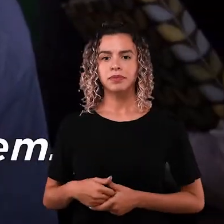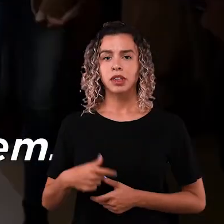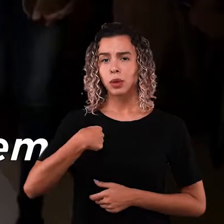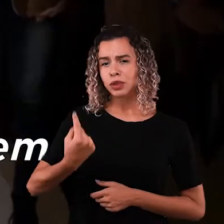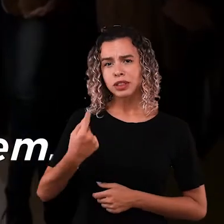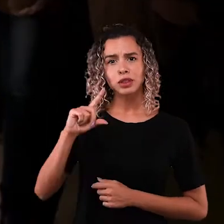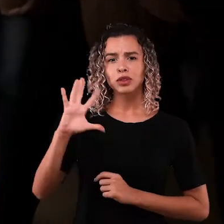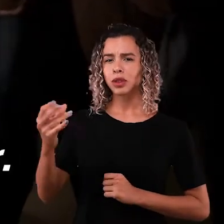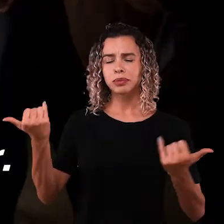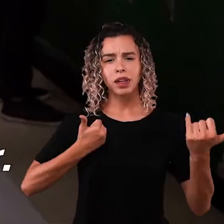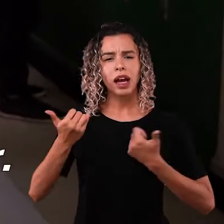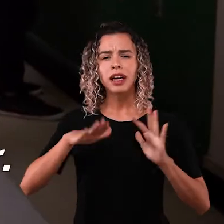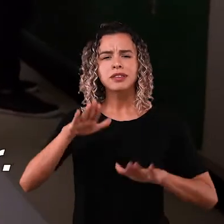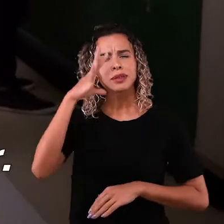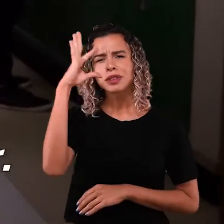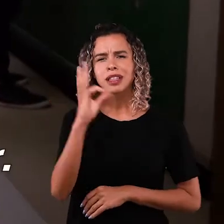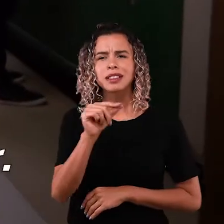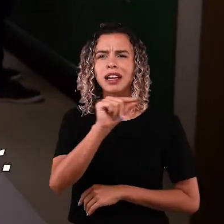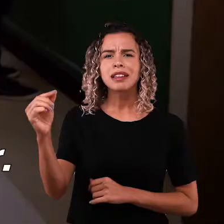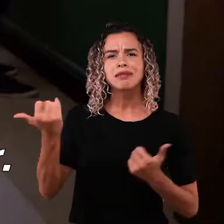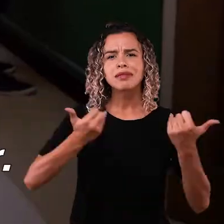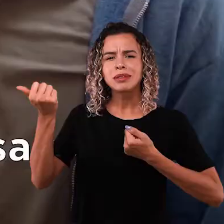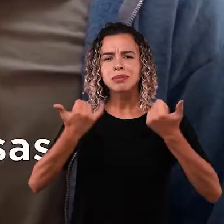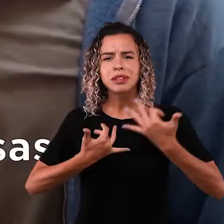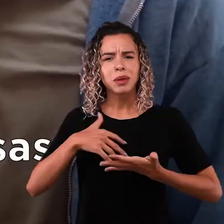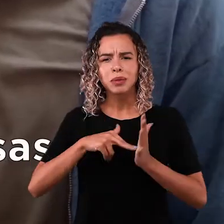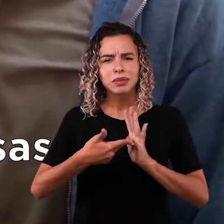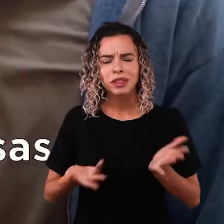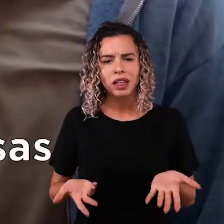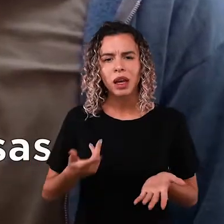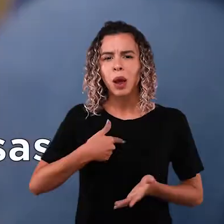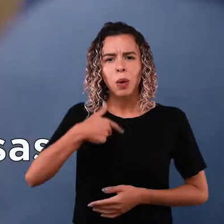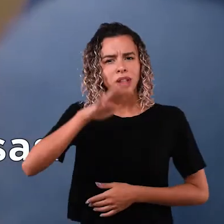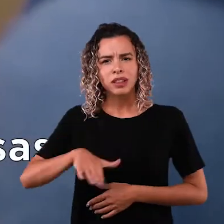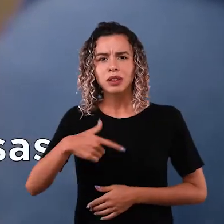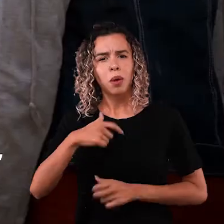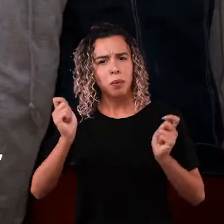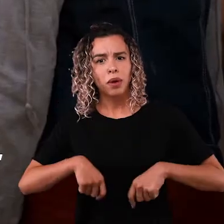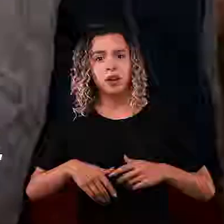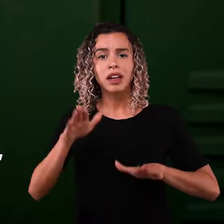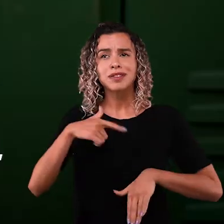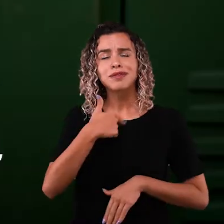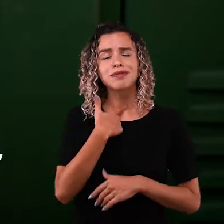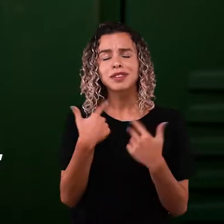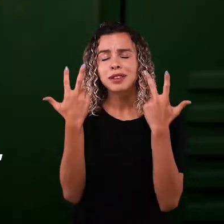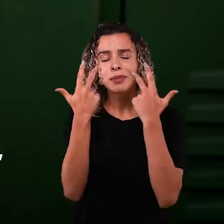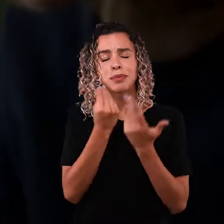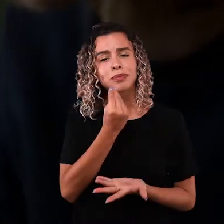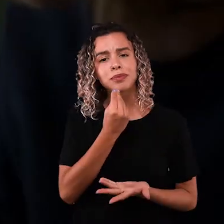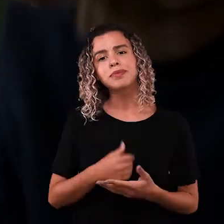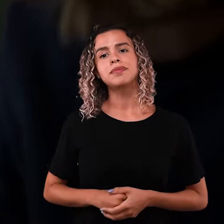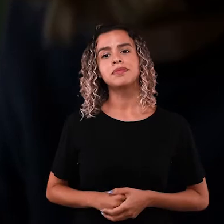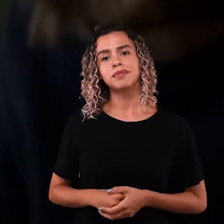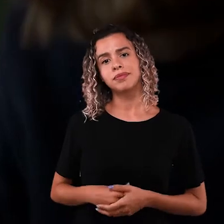Sou esquisito, é o que todos dizem. Às vezes não entendo o que as pessoas querem dizer. Não sou criança, posso fazer coisas. Às vezes eu queria ser normal.